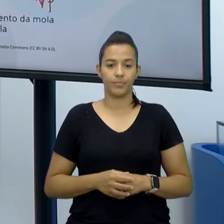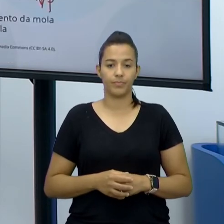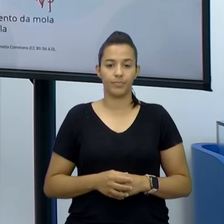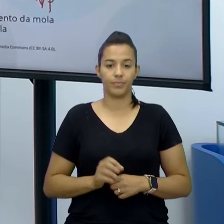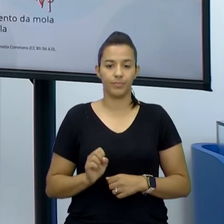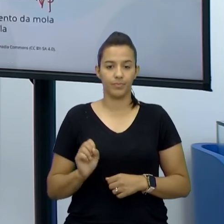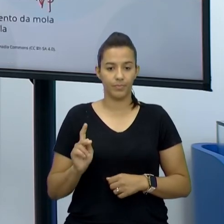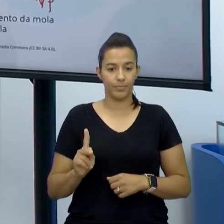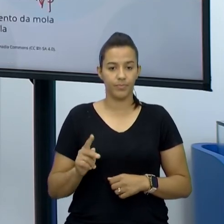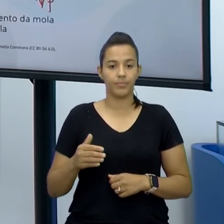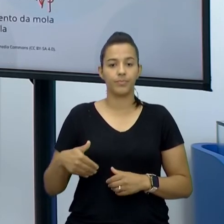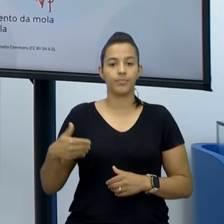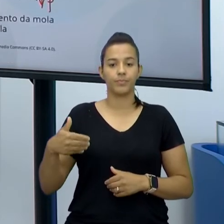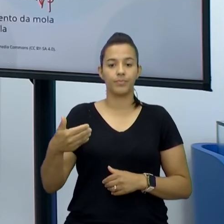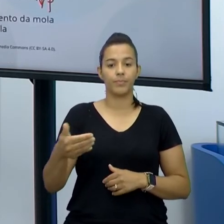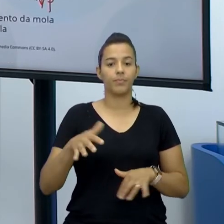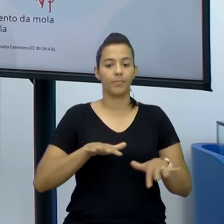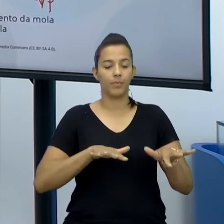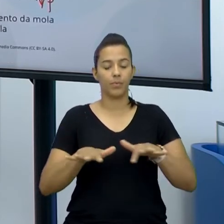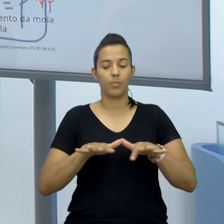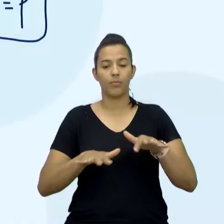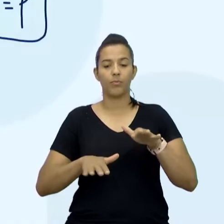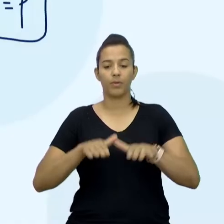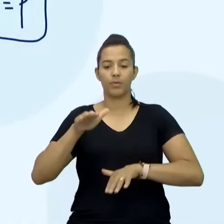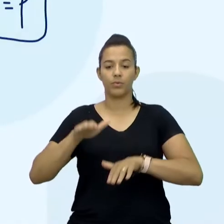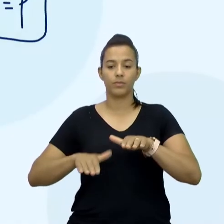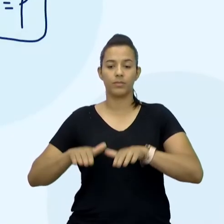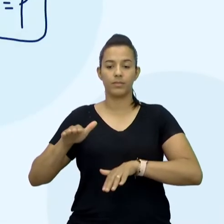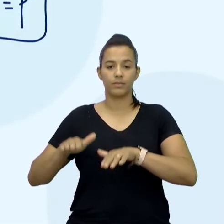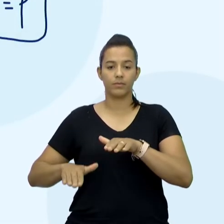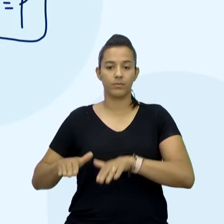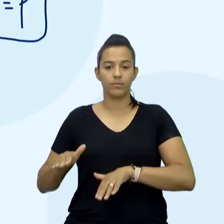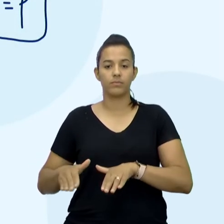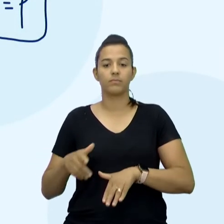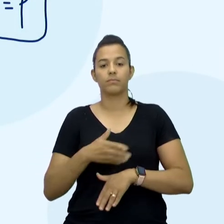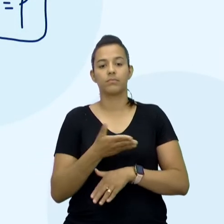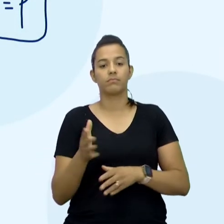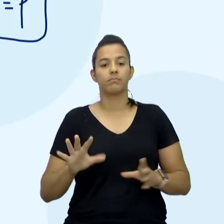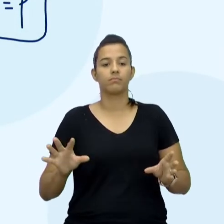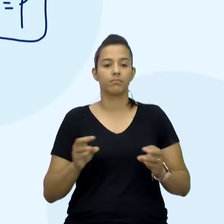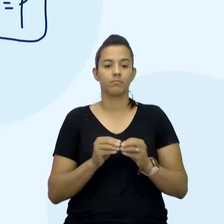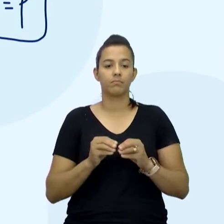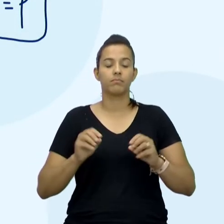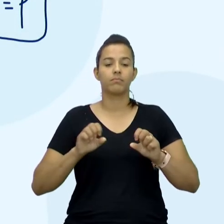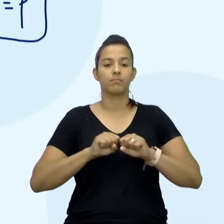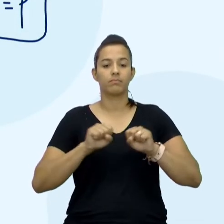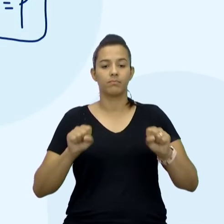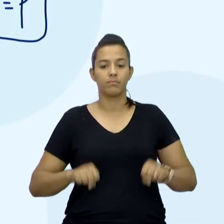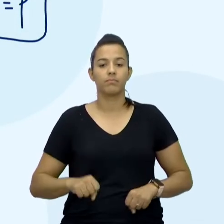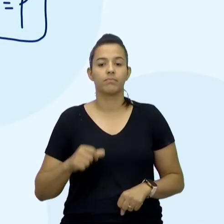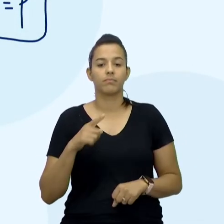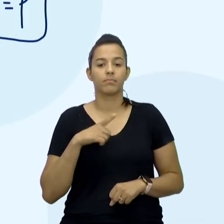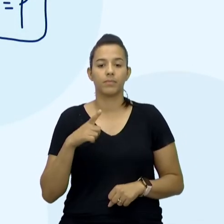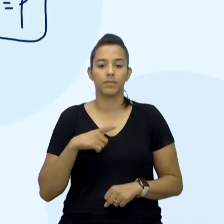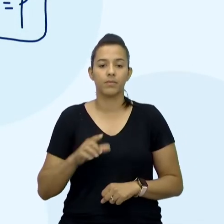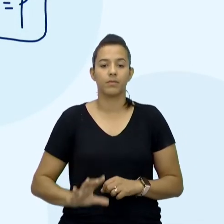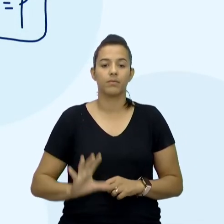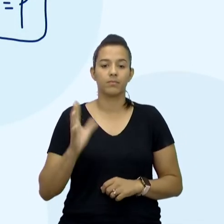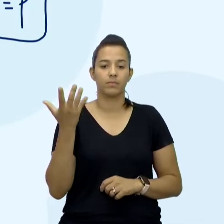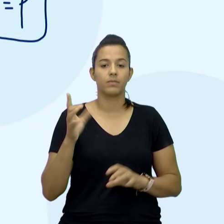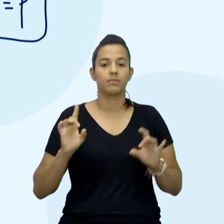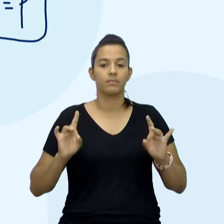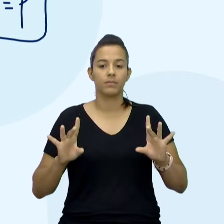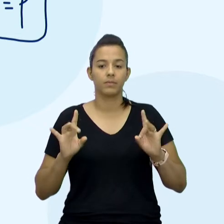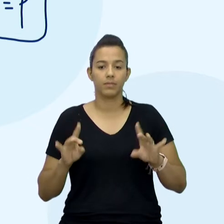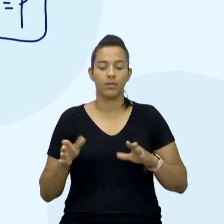certo? Movimento oscilatório, já entrei no sistema massa-mola, né? No caso, é um caso especial de